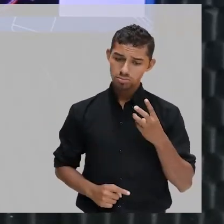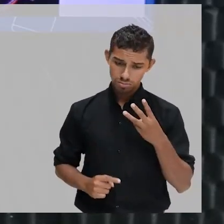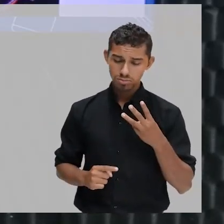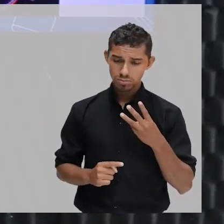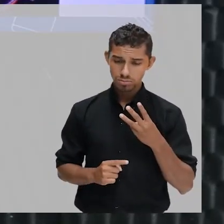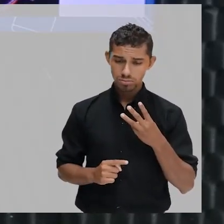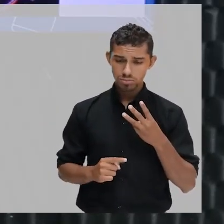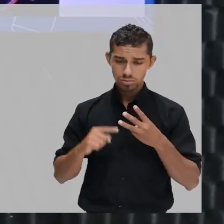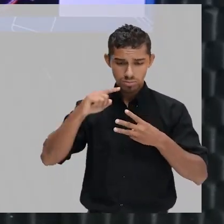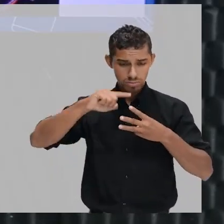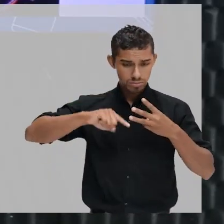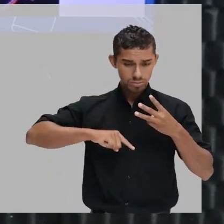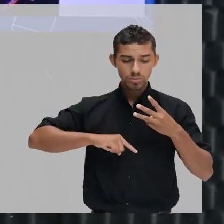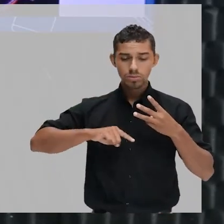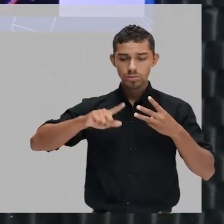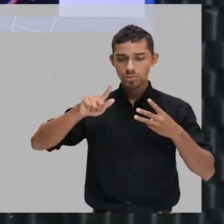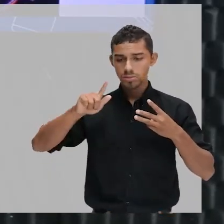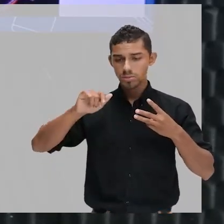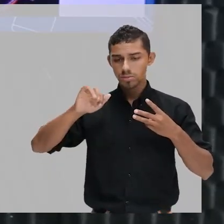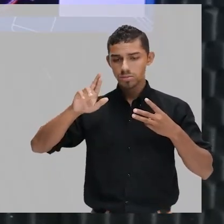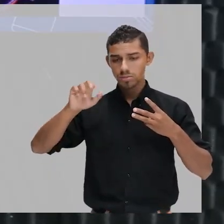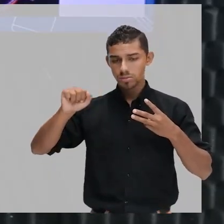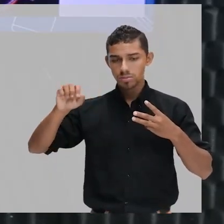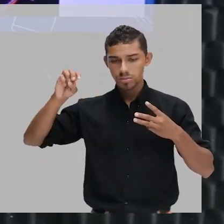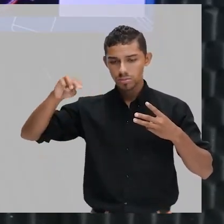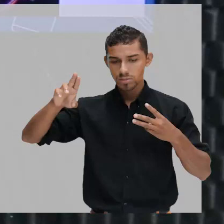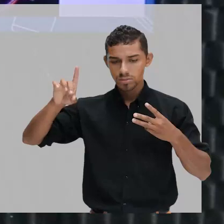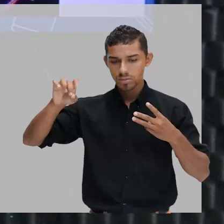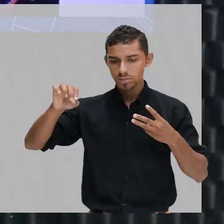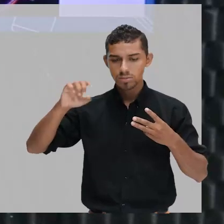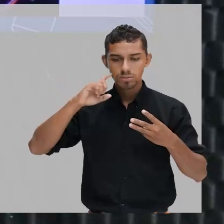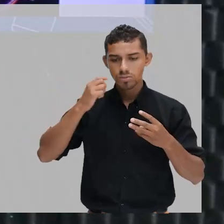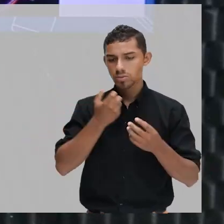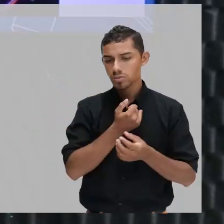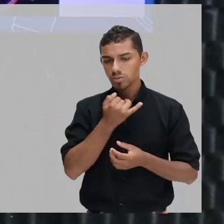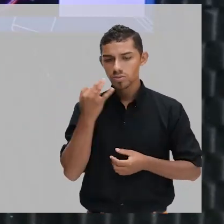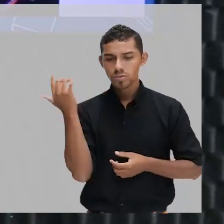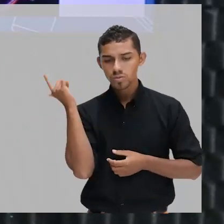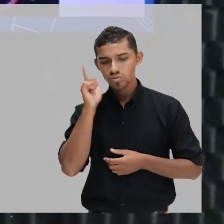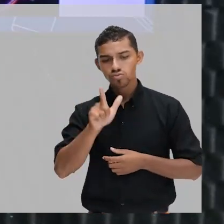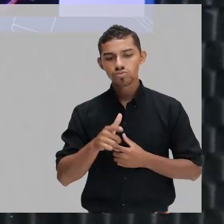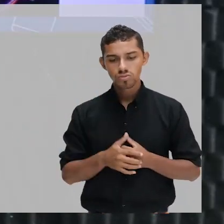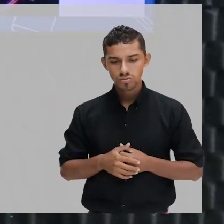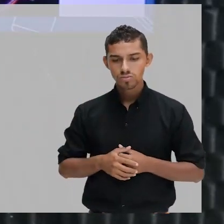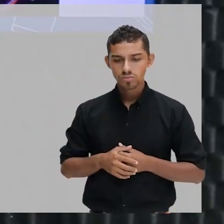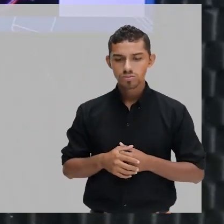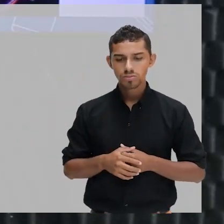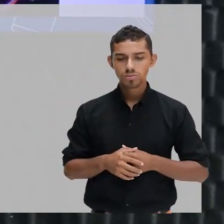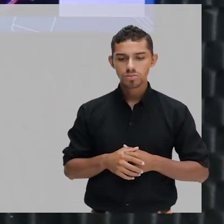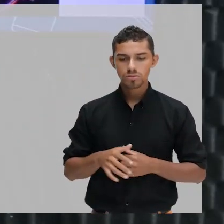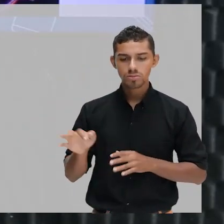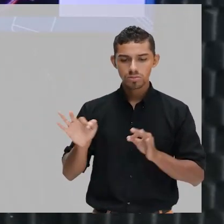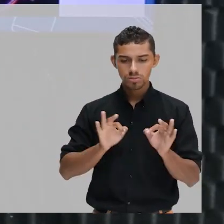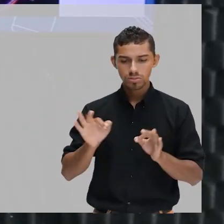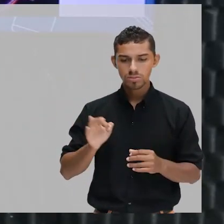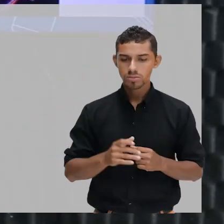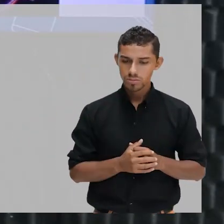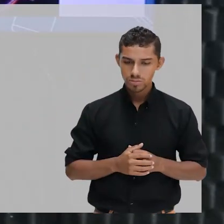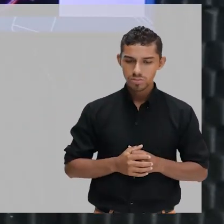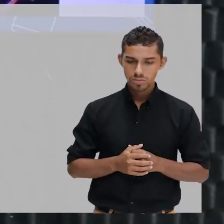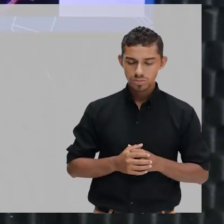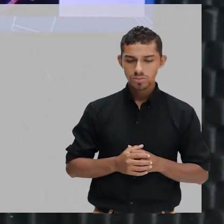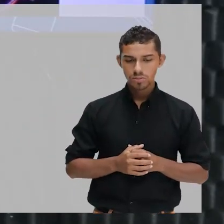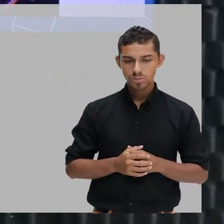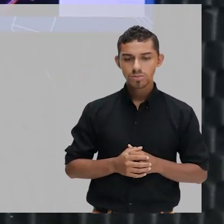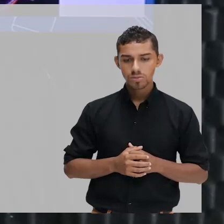do Giramundo para você ter uma noção da quantidade de habilidades de manipulação que eles têm com o próprio trabalho. Esse aqui é o espetáculo Giz do Giramundo,